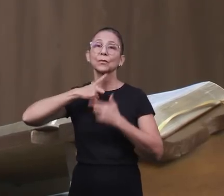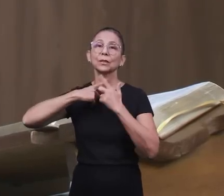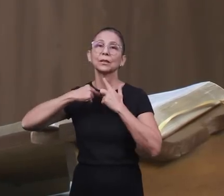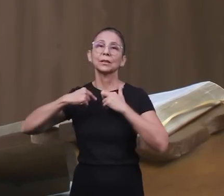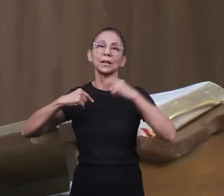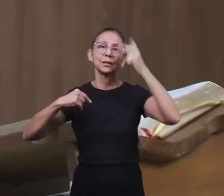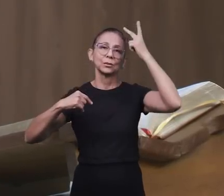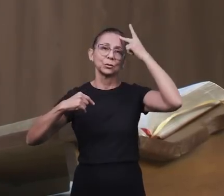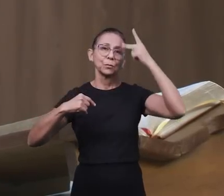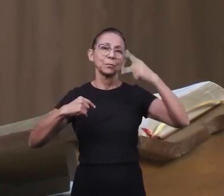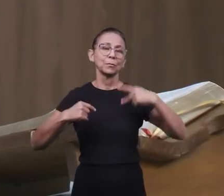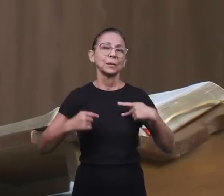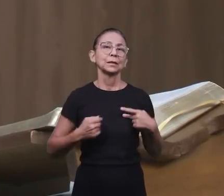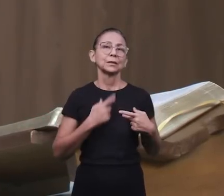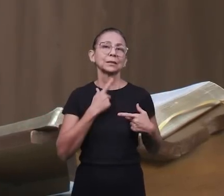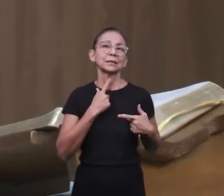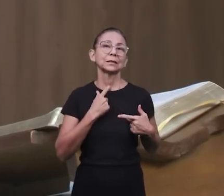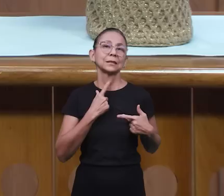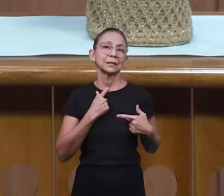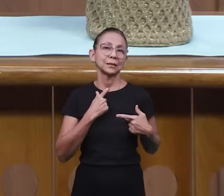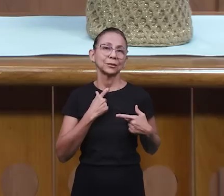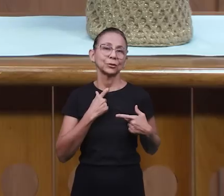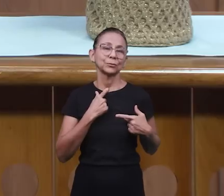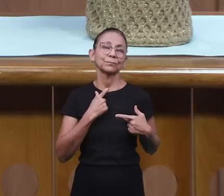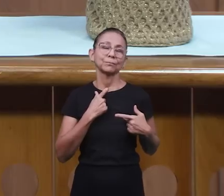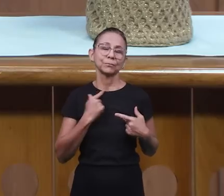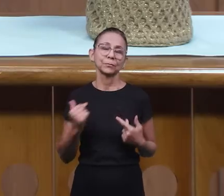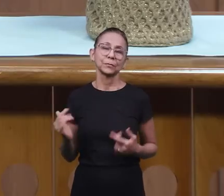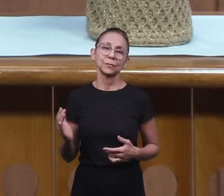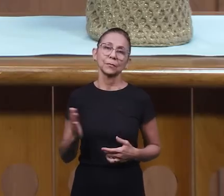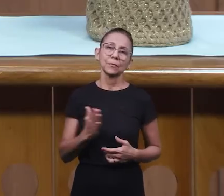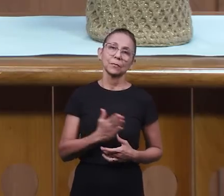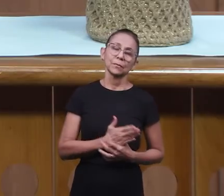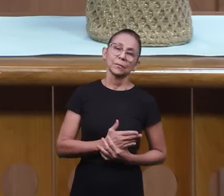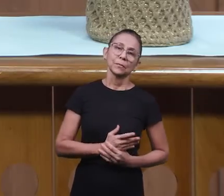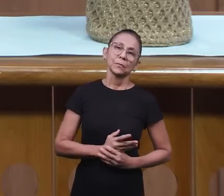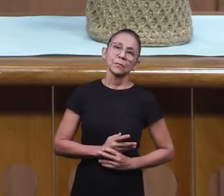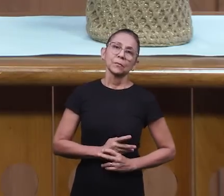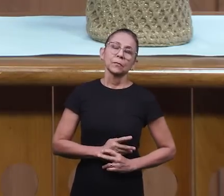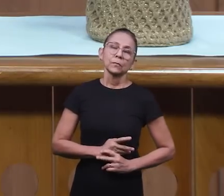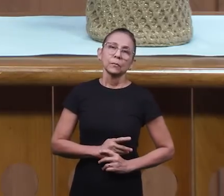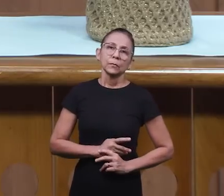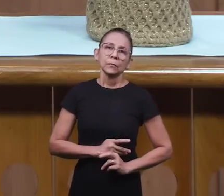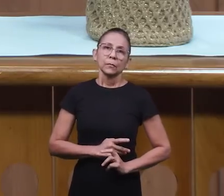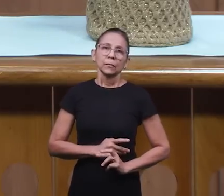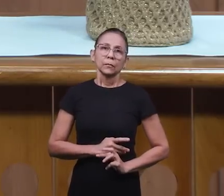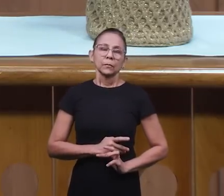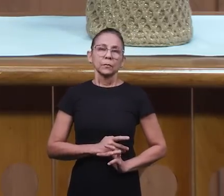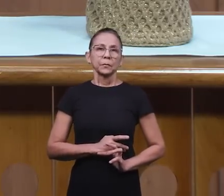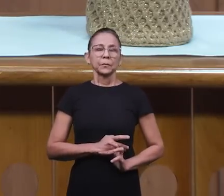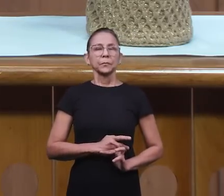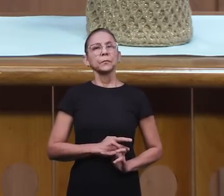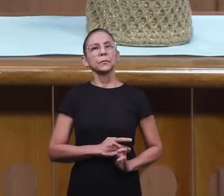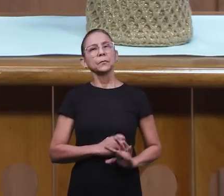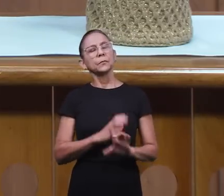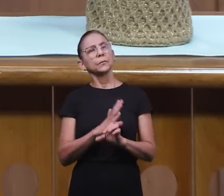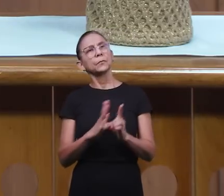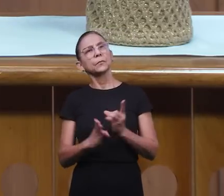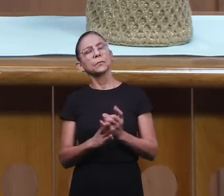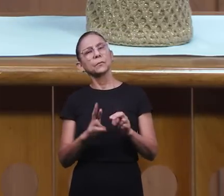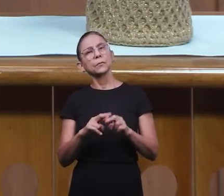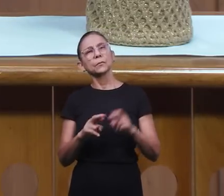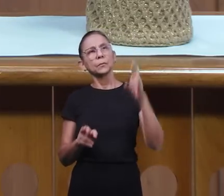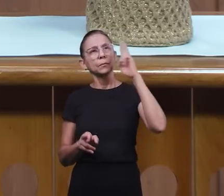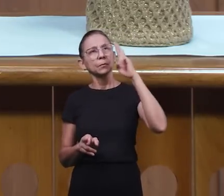o homem ou a vontade da carne. O culto segundo a razão do homem, ele